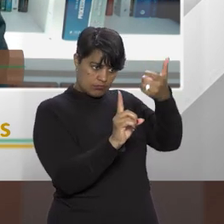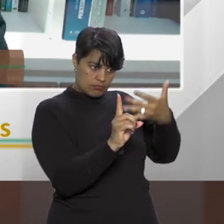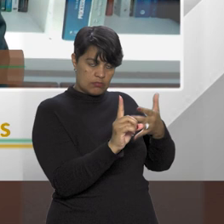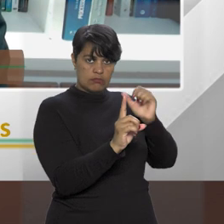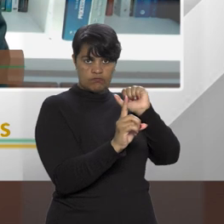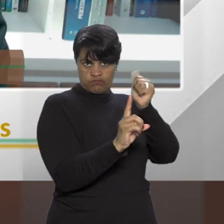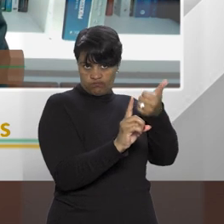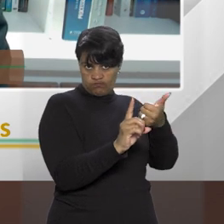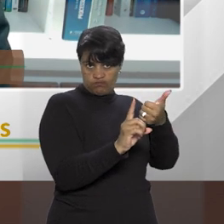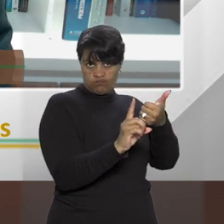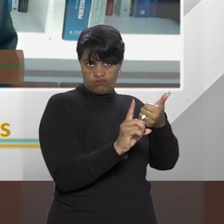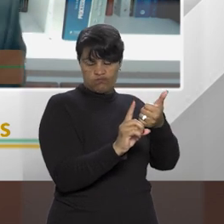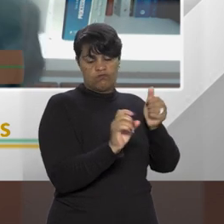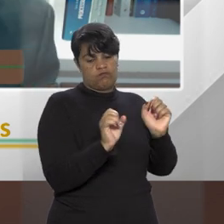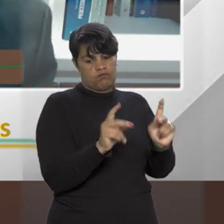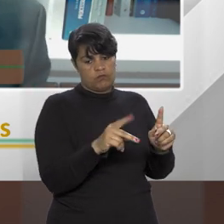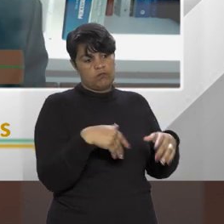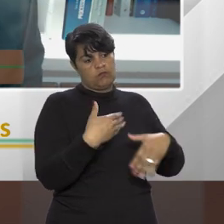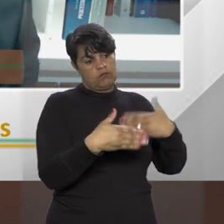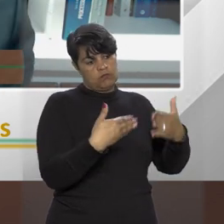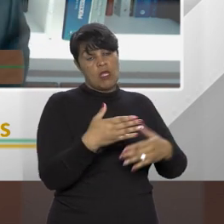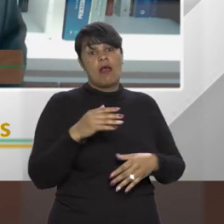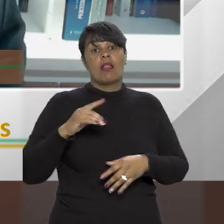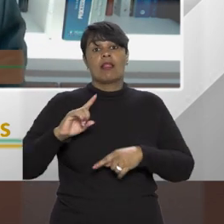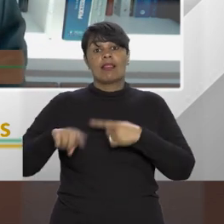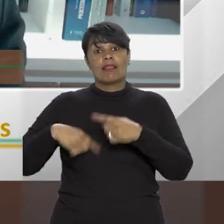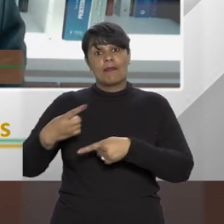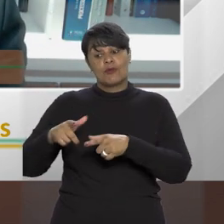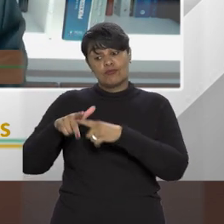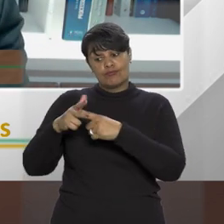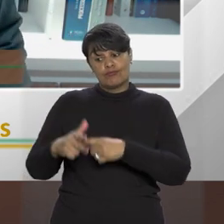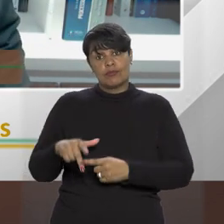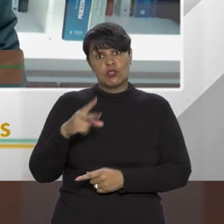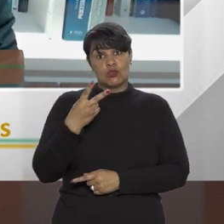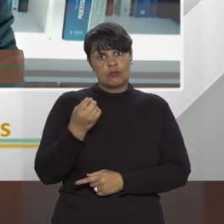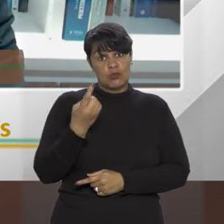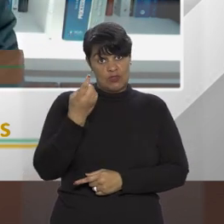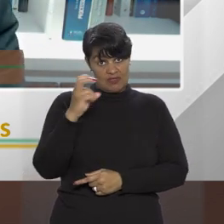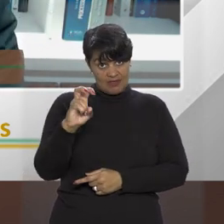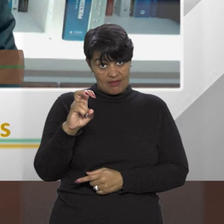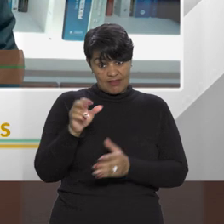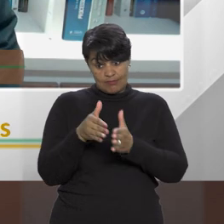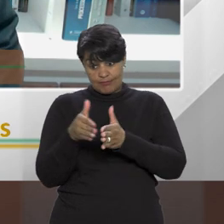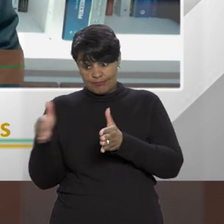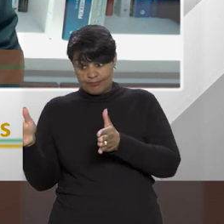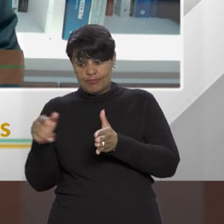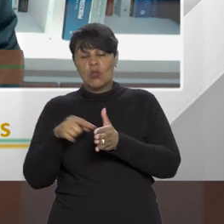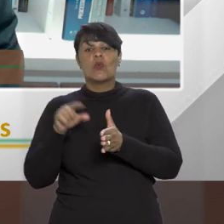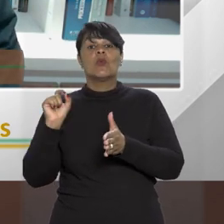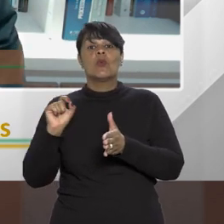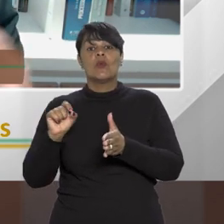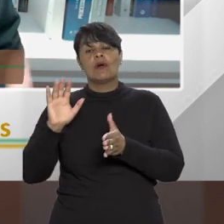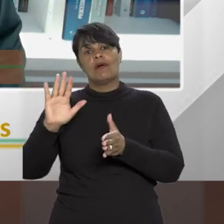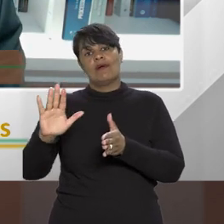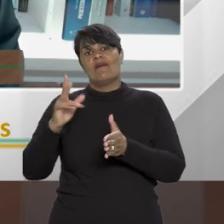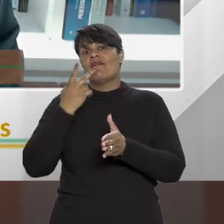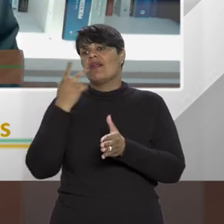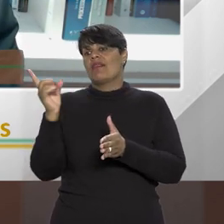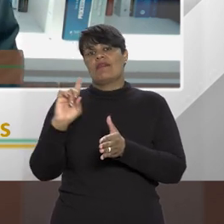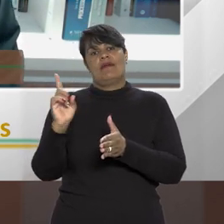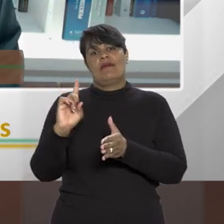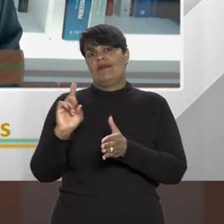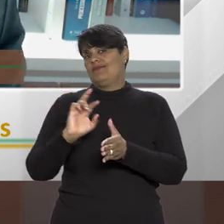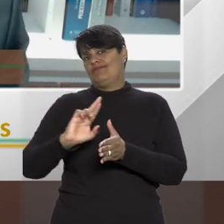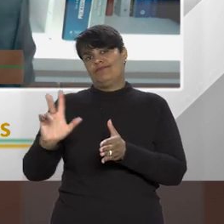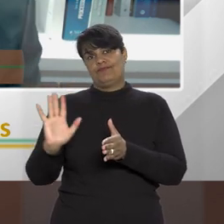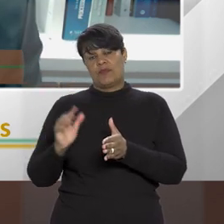CPC 2015 entrou em vigor, diz que o procedimento comum não é esse. Eu entro com a demanda e o autor